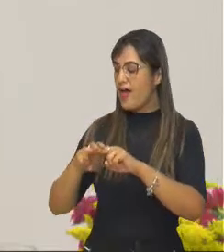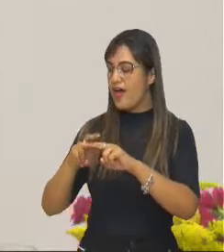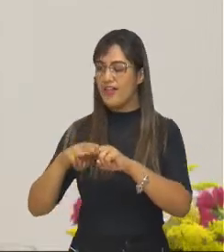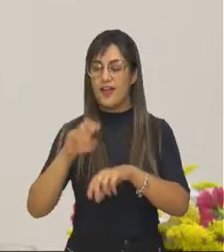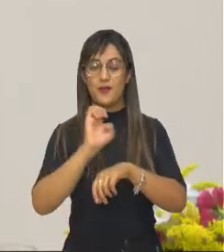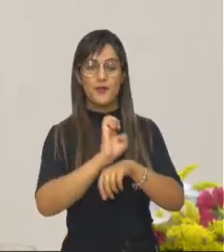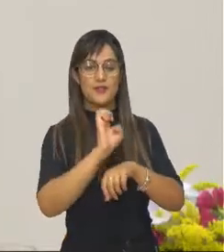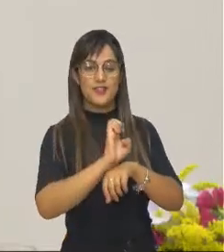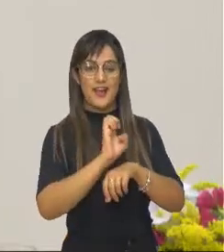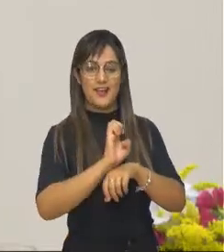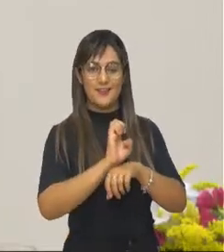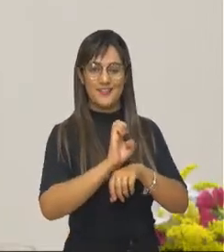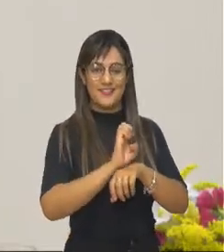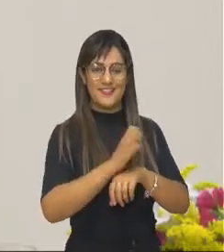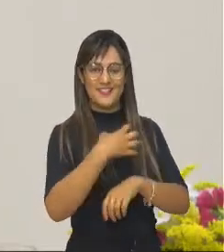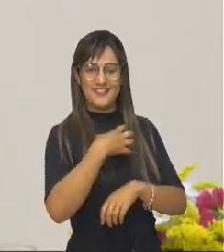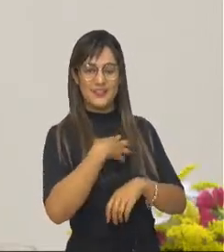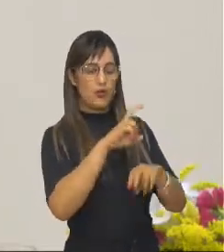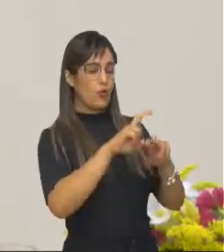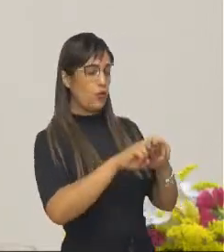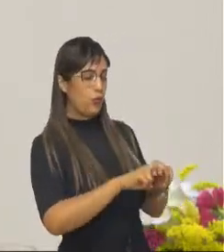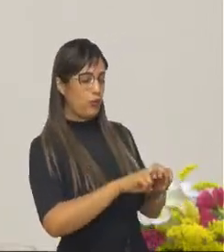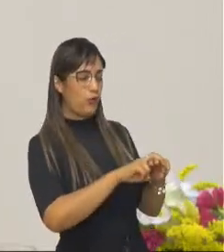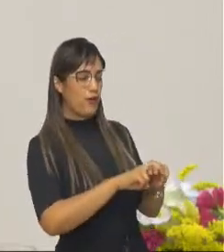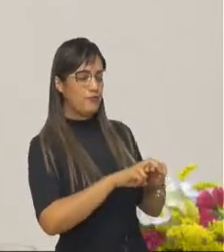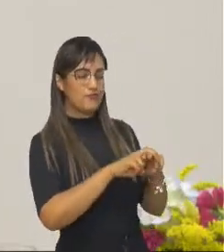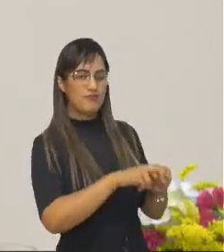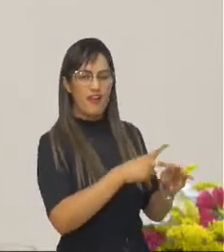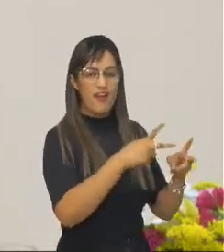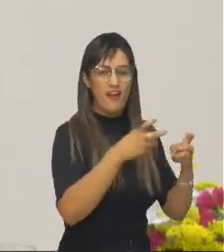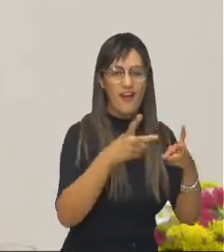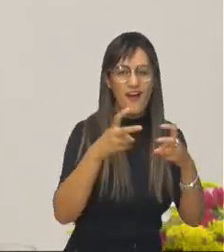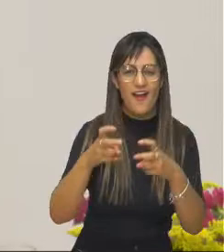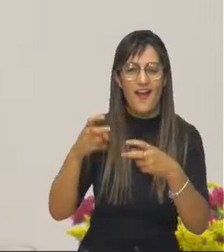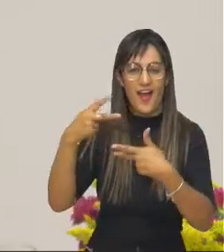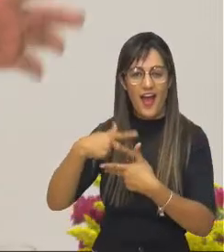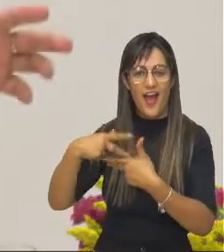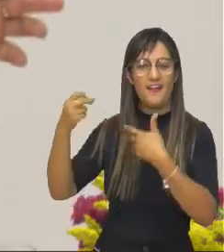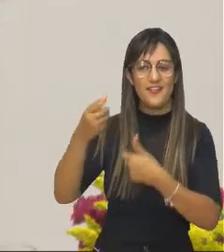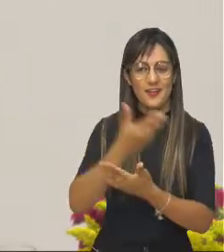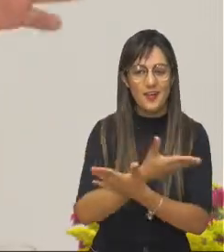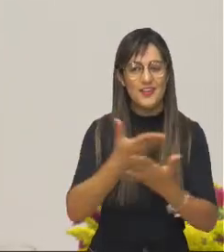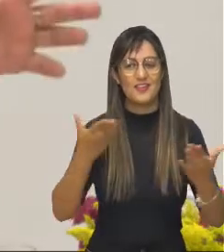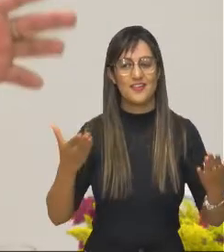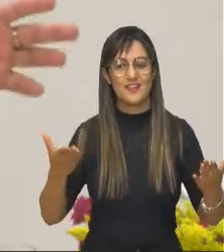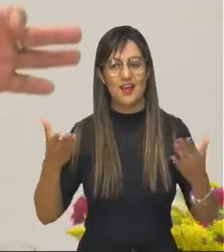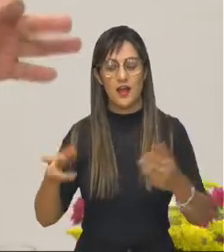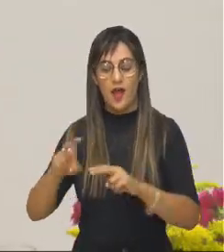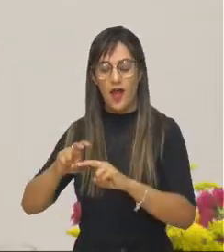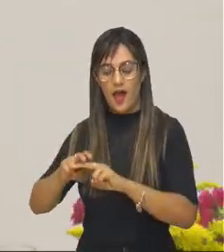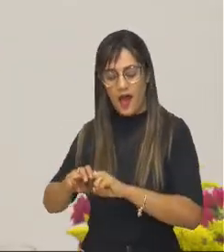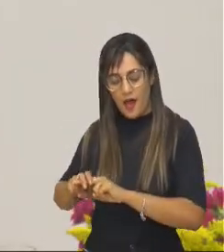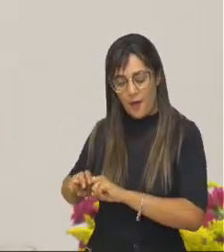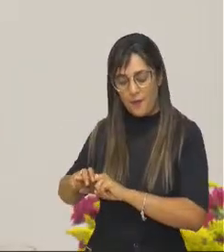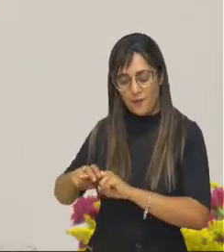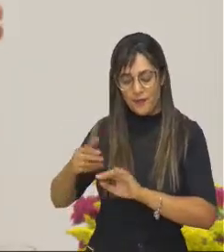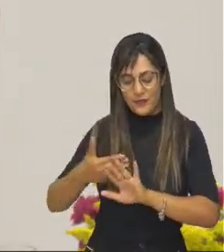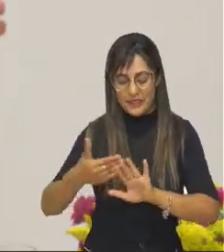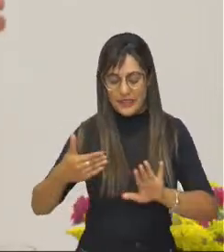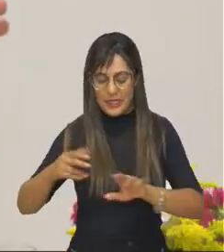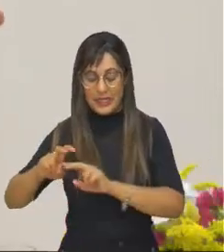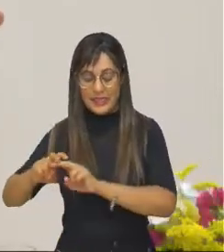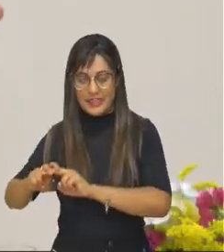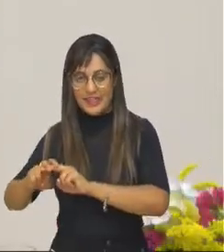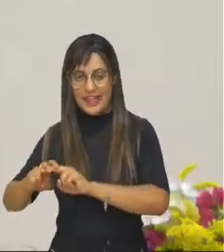as conquistas de vocês. É sobre isso, tá? Eu posso me afastar um pouco, ficar sentadinha lá no meu lugar. Eu seria uma travesti